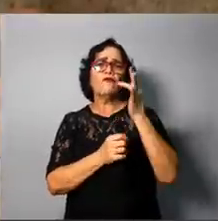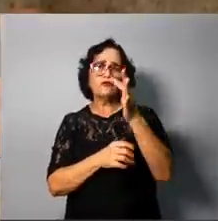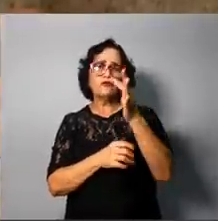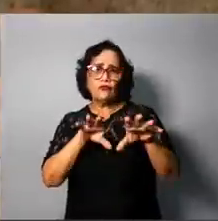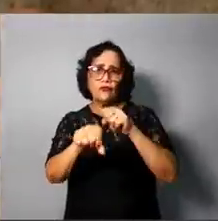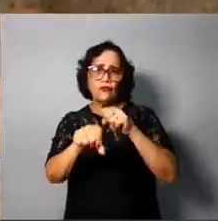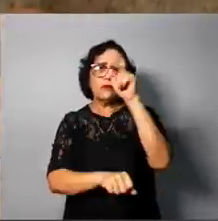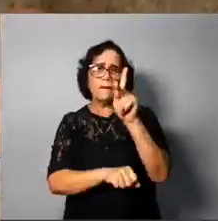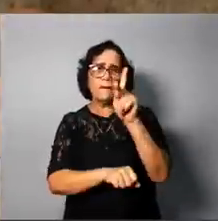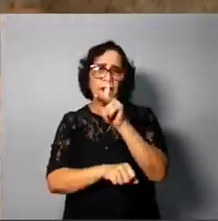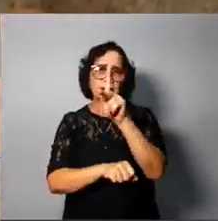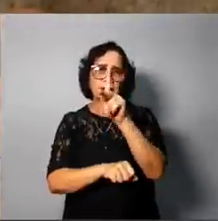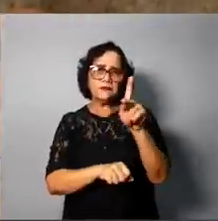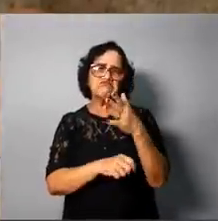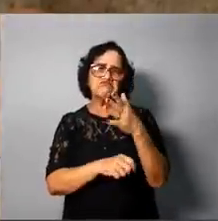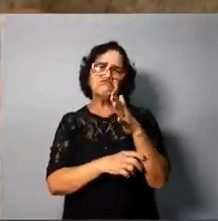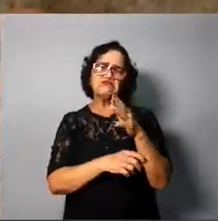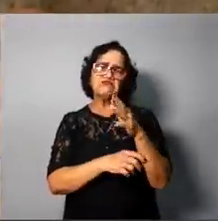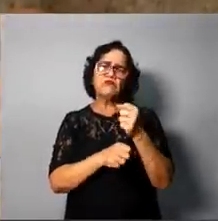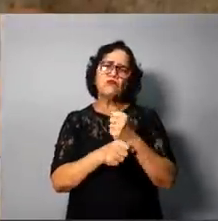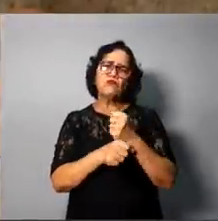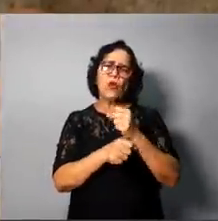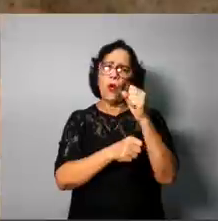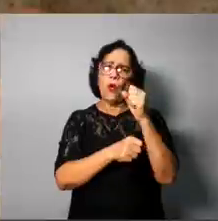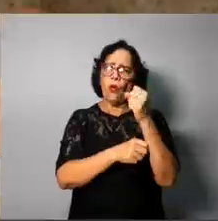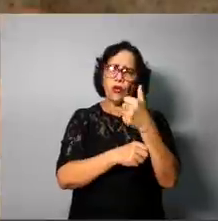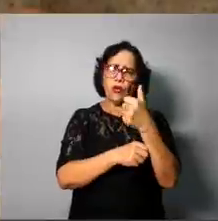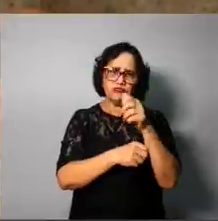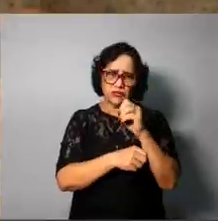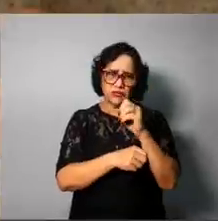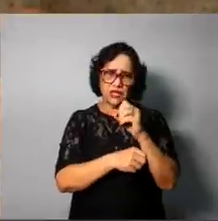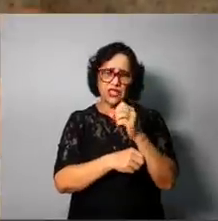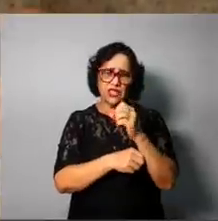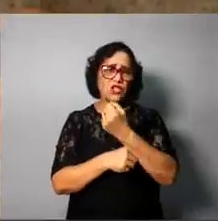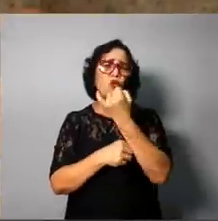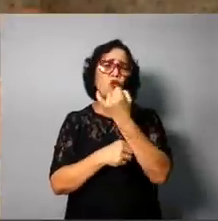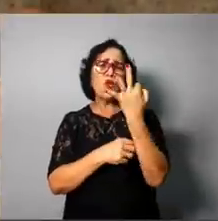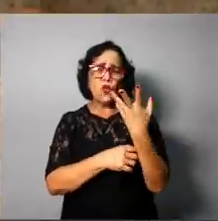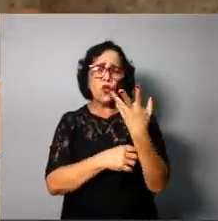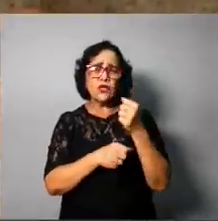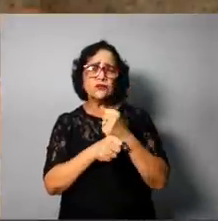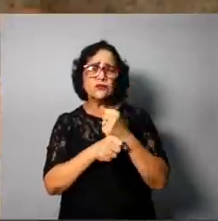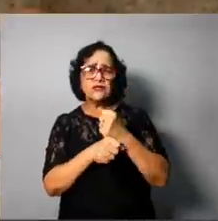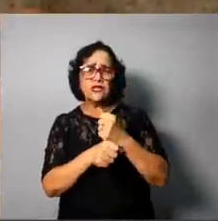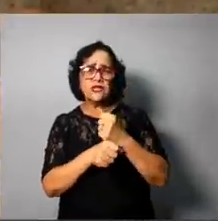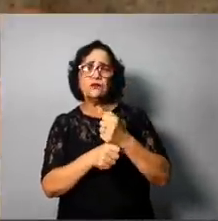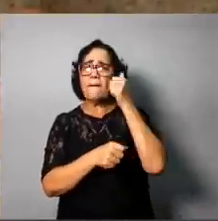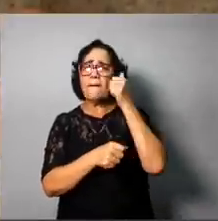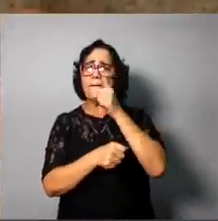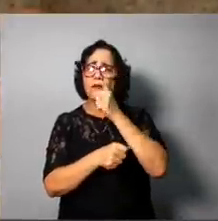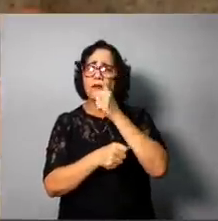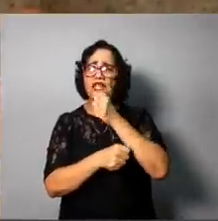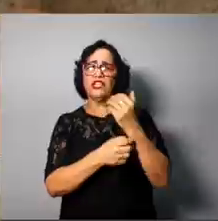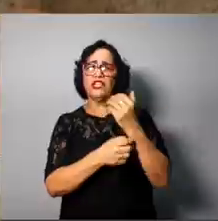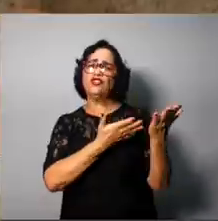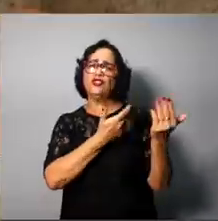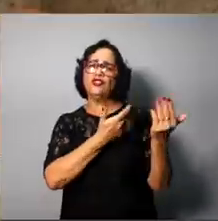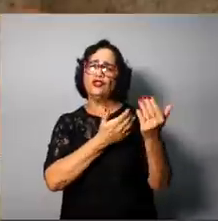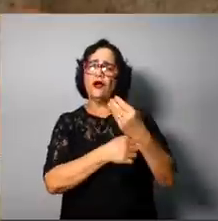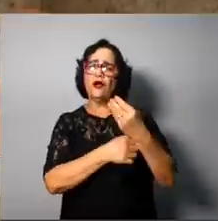8, 10 anos. Ao mesmo tempo, quantos anos para uma jovem se consagrar na vida religiosa? Olha, quantos